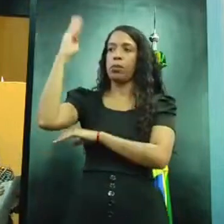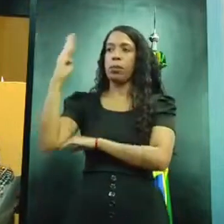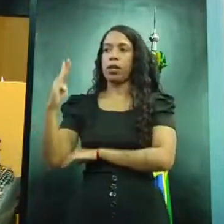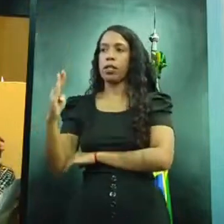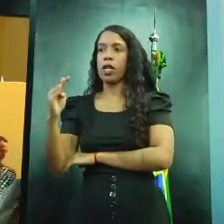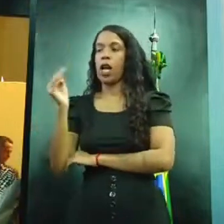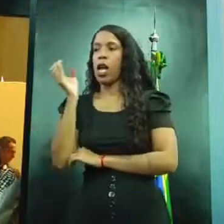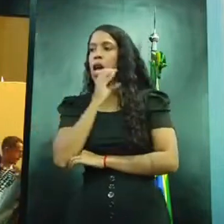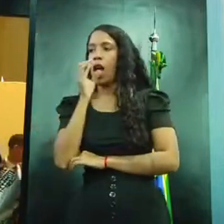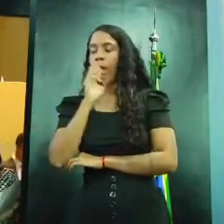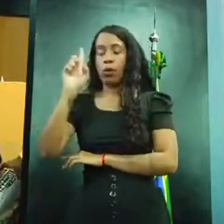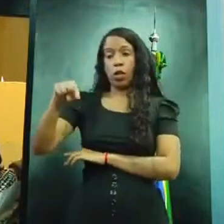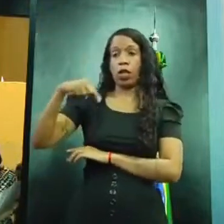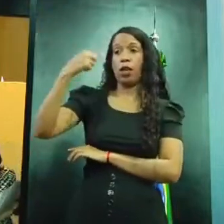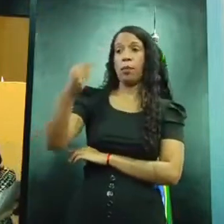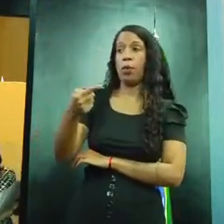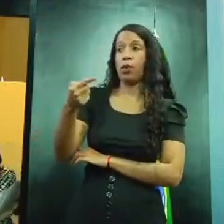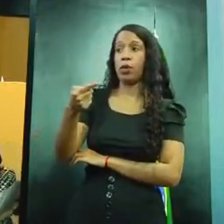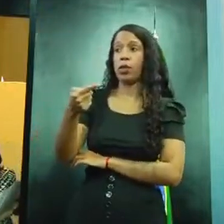Logo após dele,